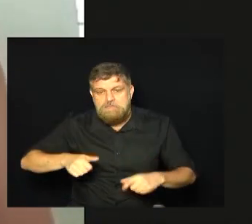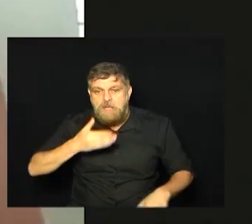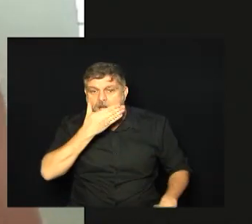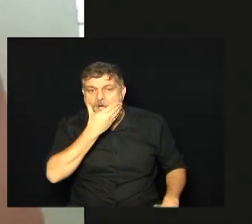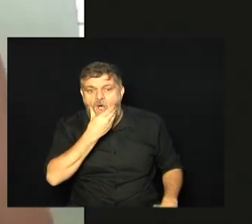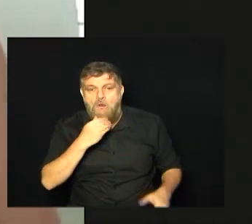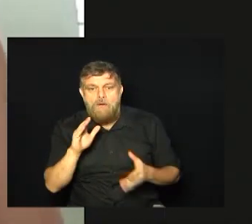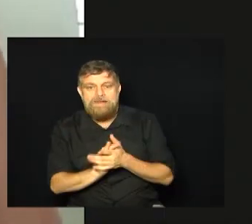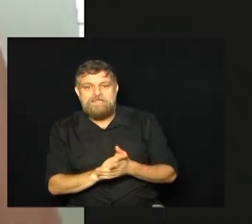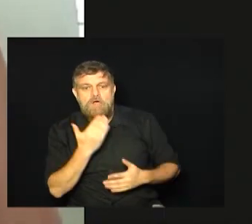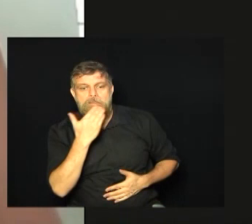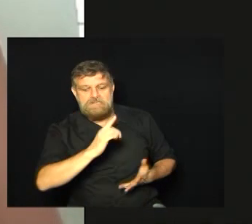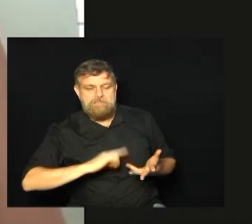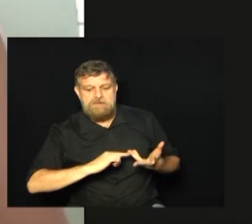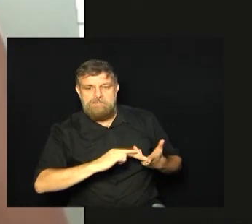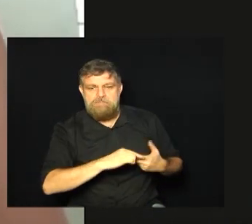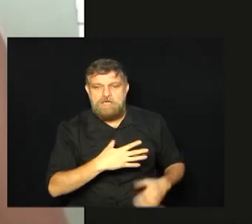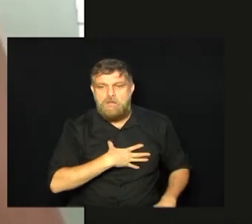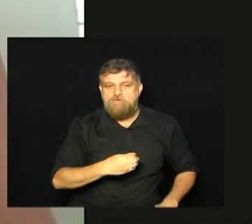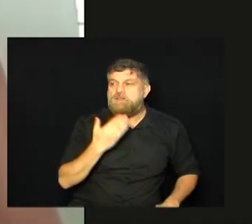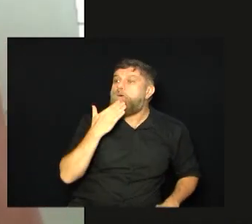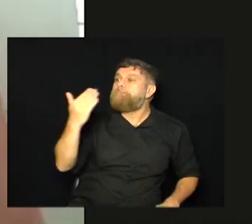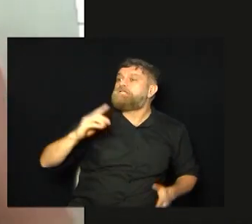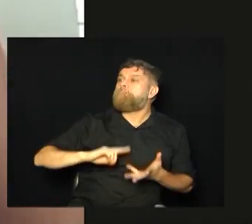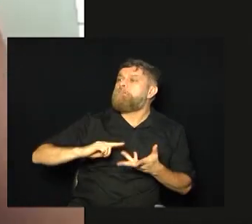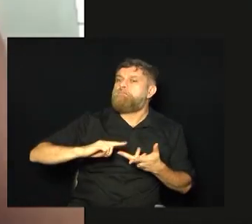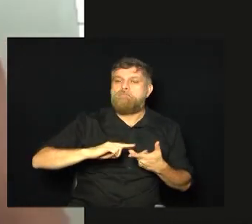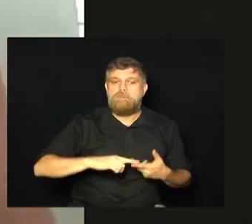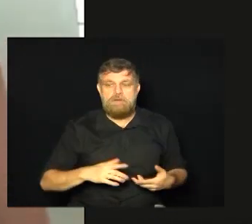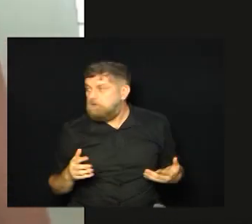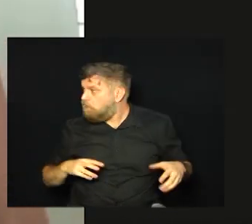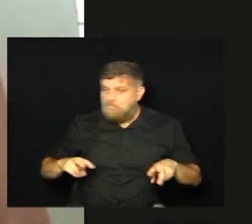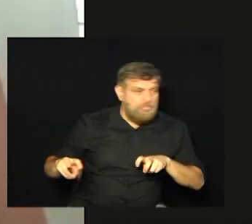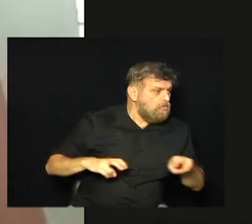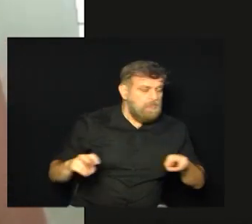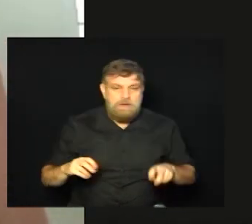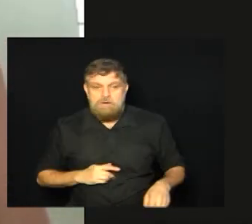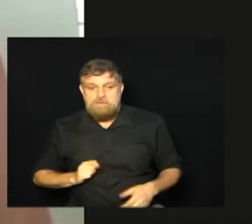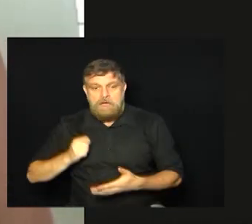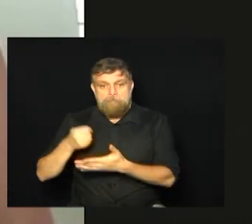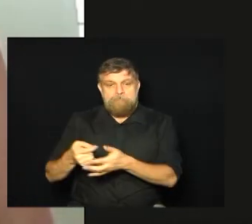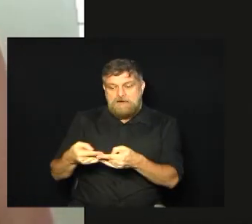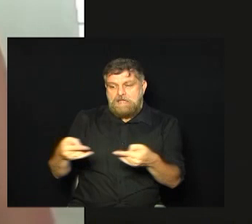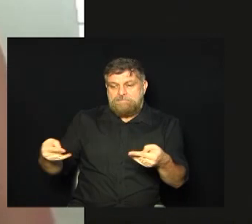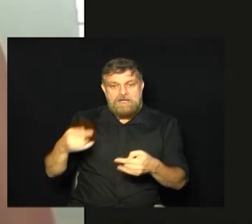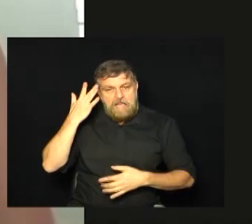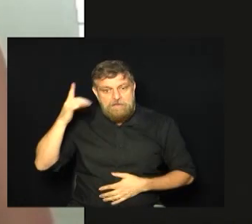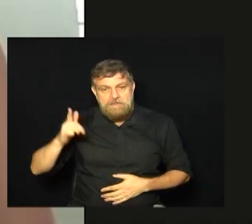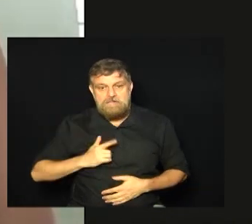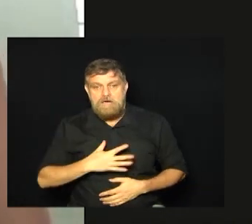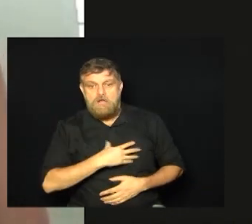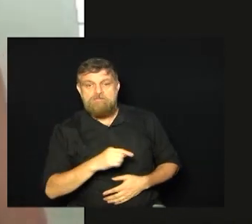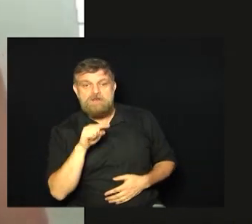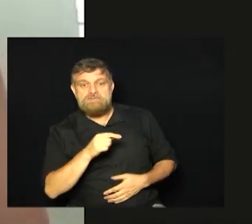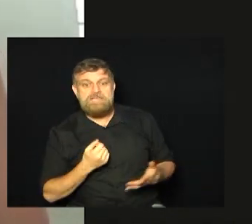ela um monte de coisas, o filho começa a pedir um monte de coisas e... você pode pagar esse boleto para mim amanhã? E o filho, você